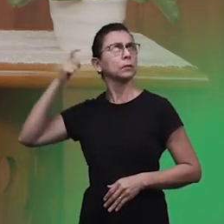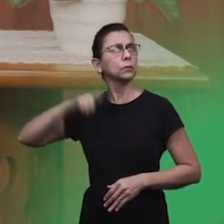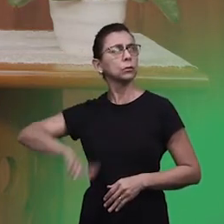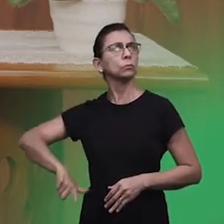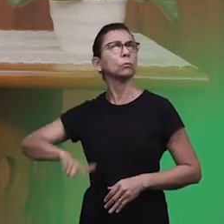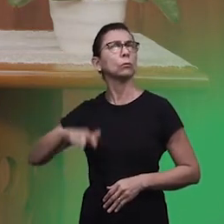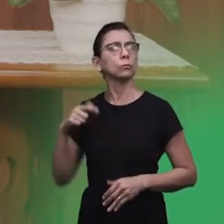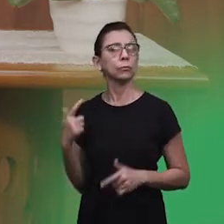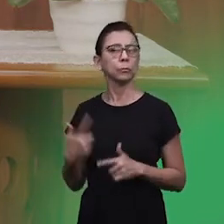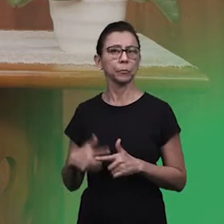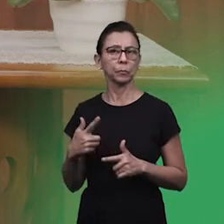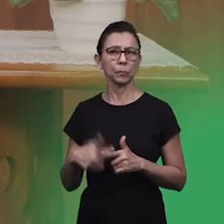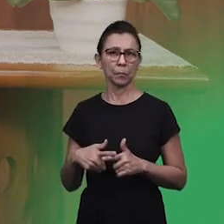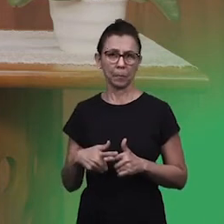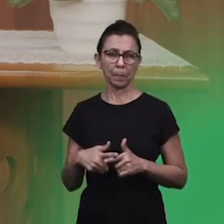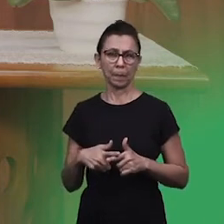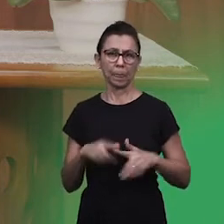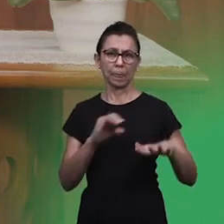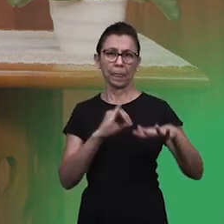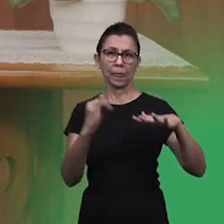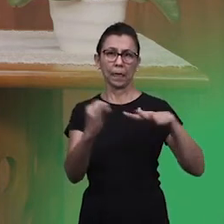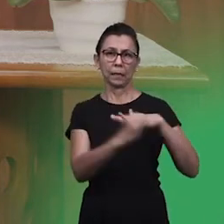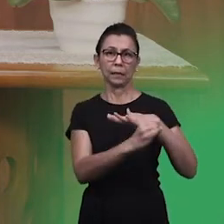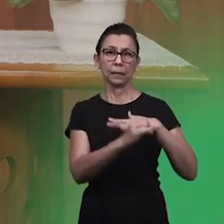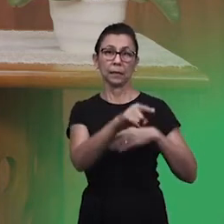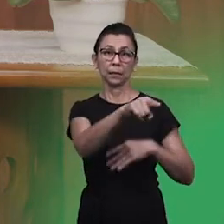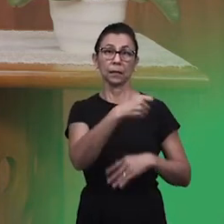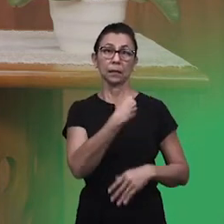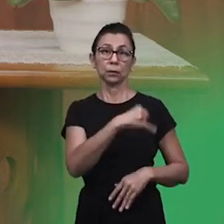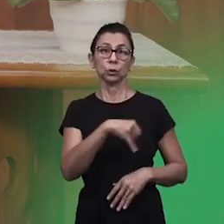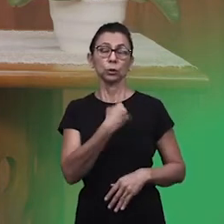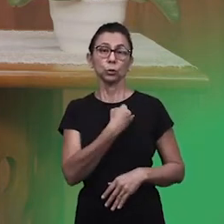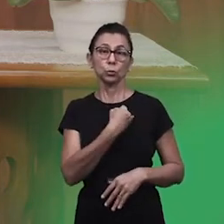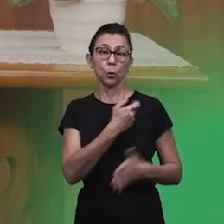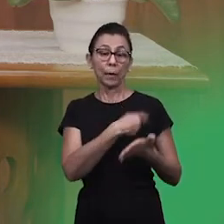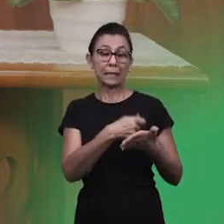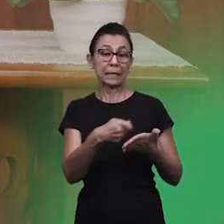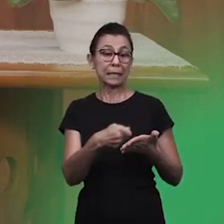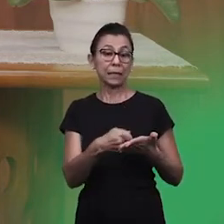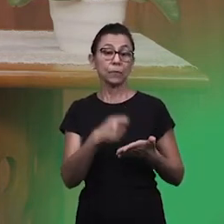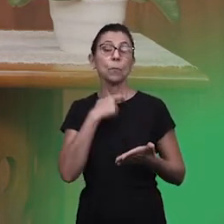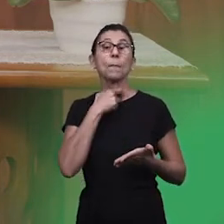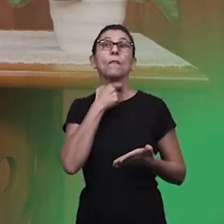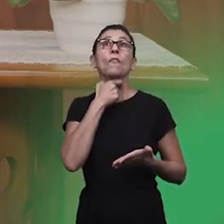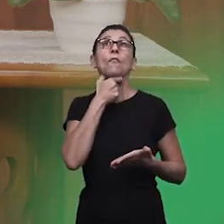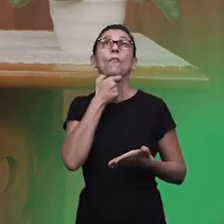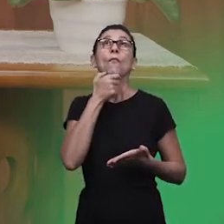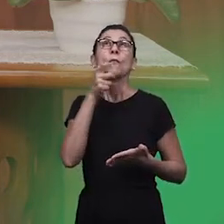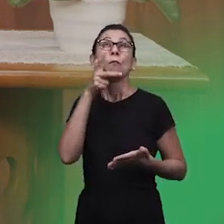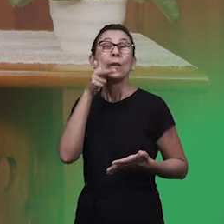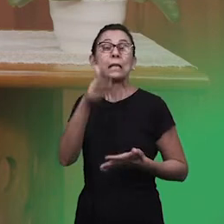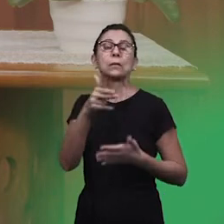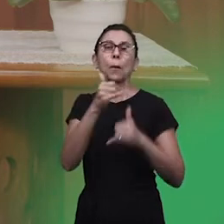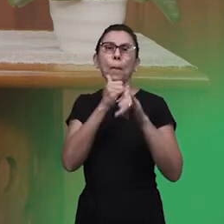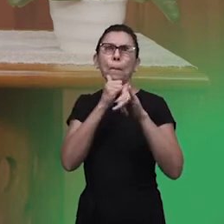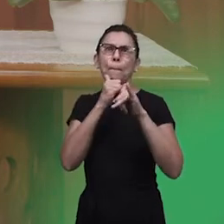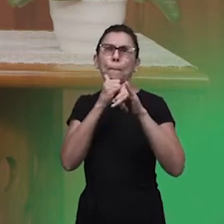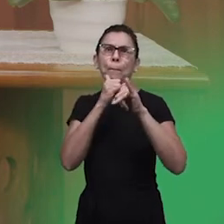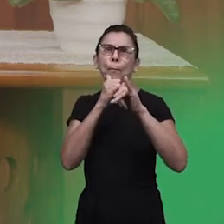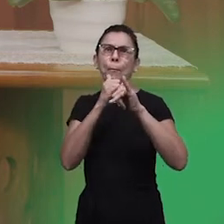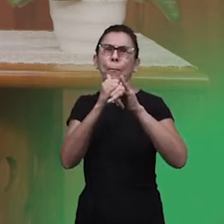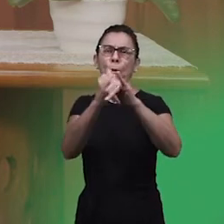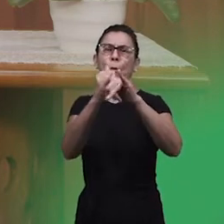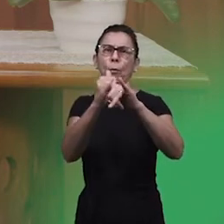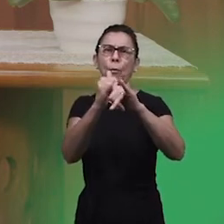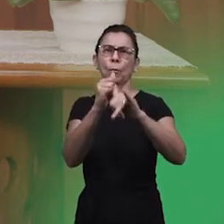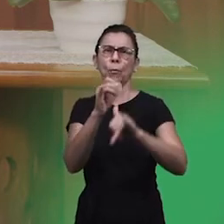estava ali, ele relata que uma voz como de trombeta se apresenta para ele. Ele tem uma experiência com